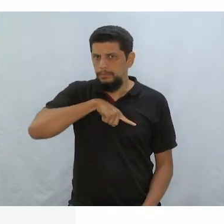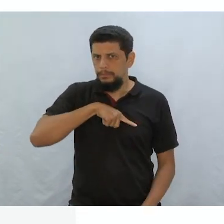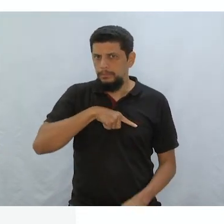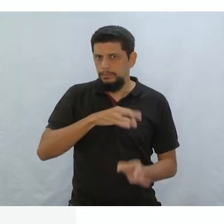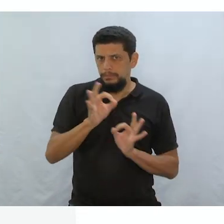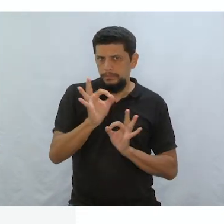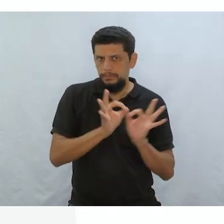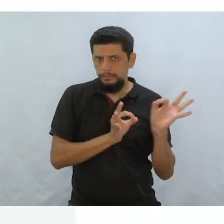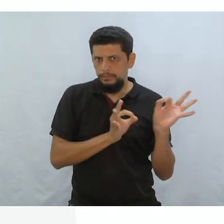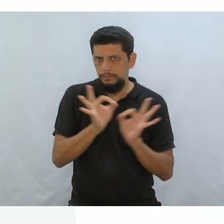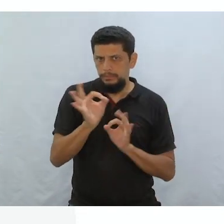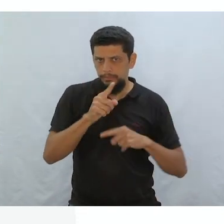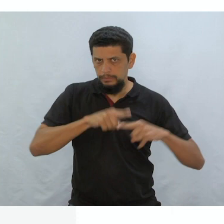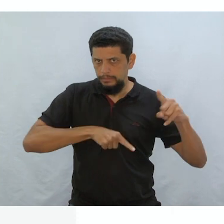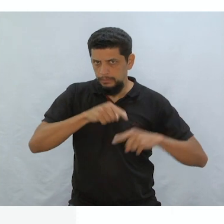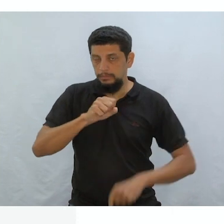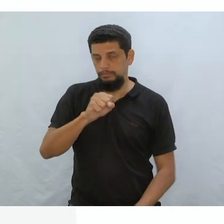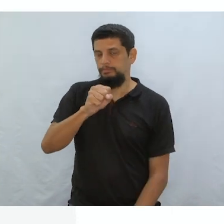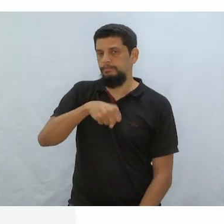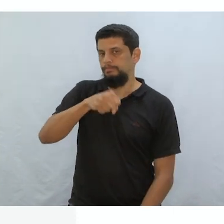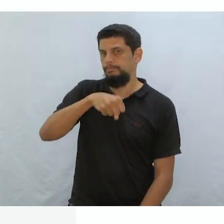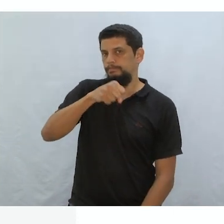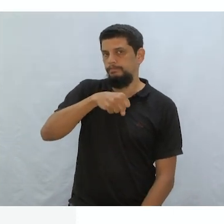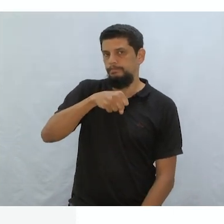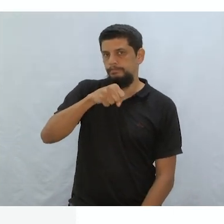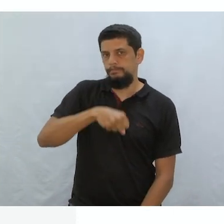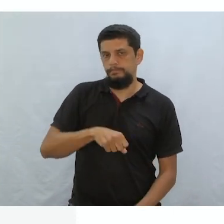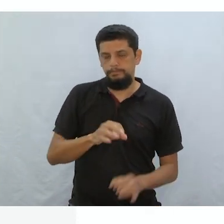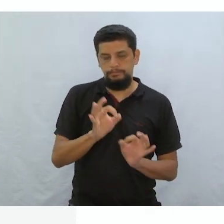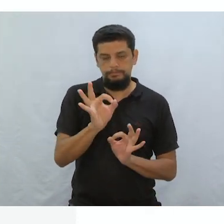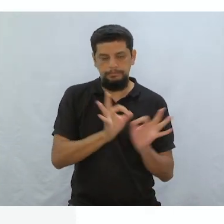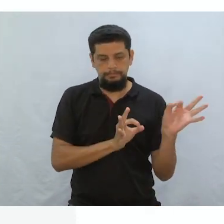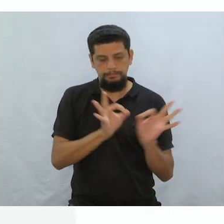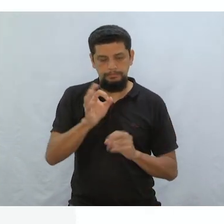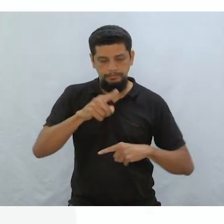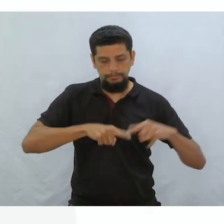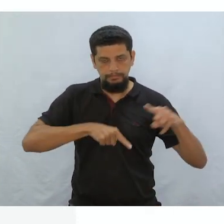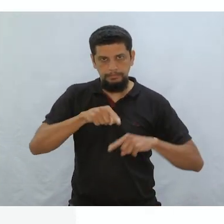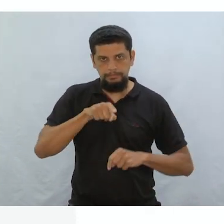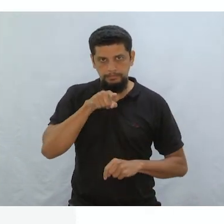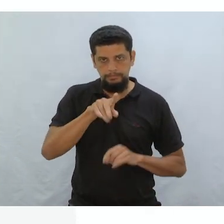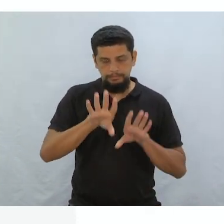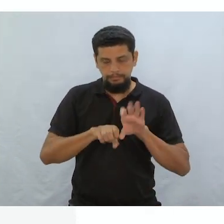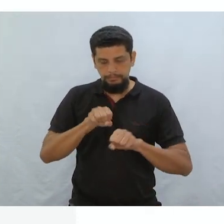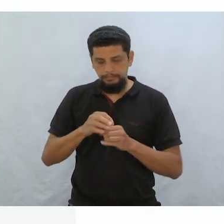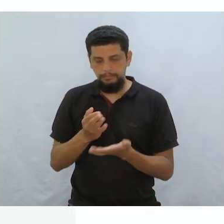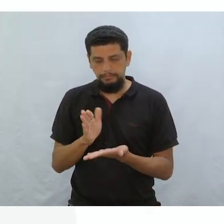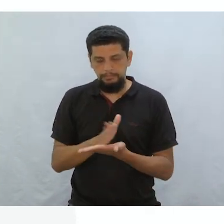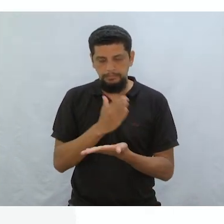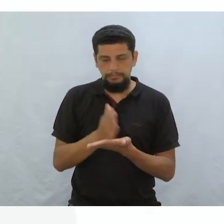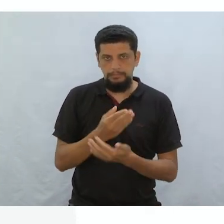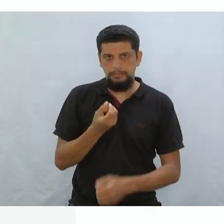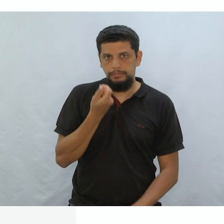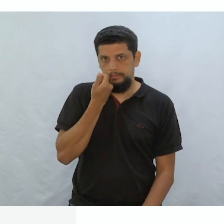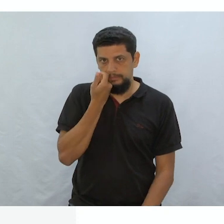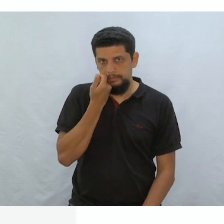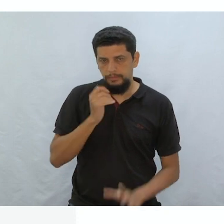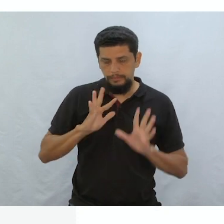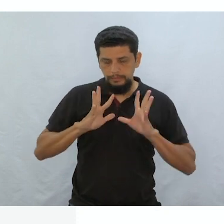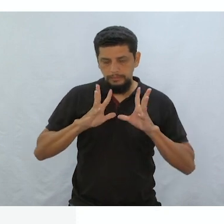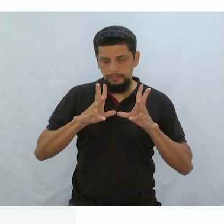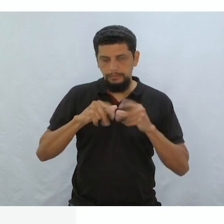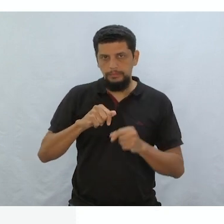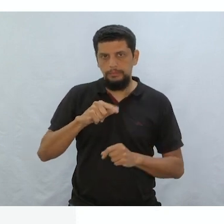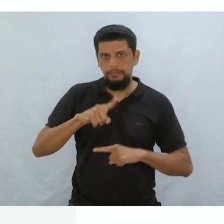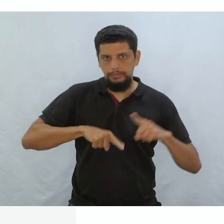Nós separamos os materiais? Sim, né? Separamos todos os materiais, vocês pegaram caderno, lápis,